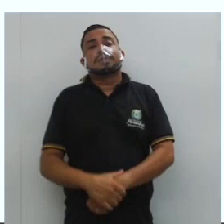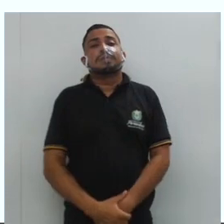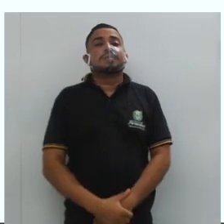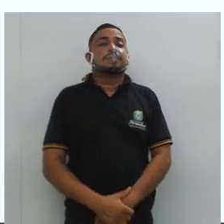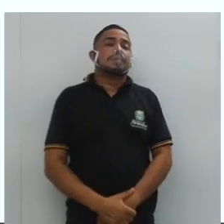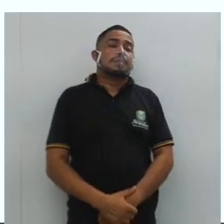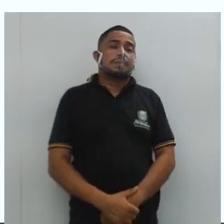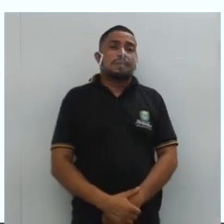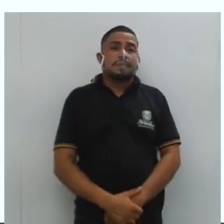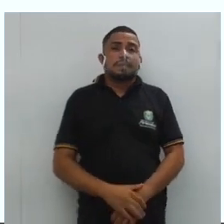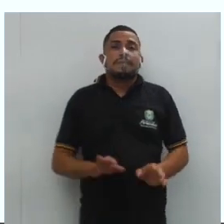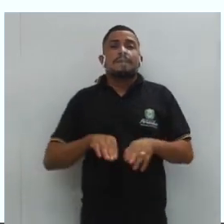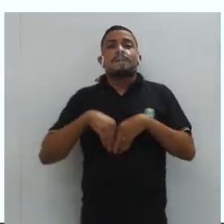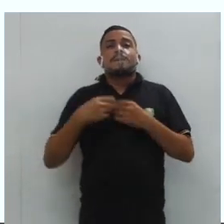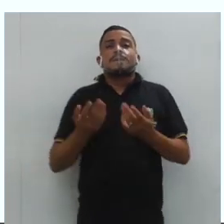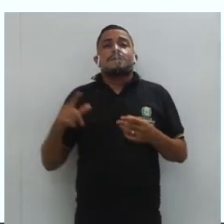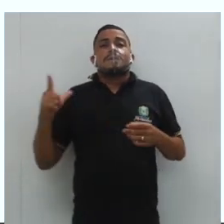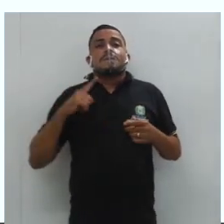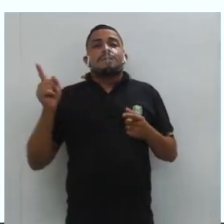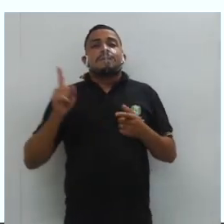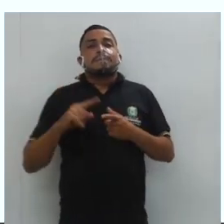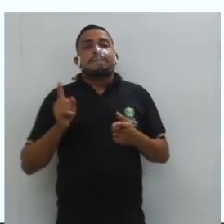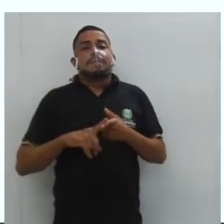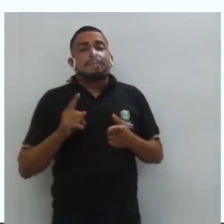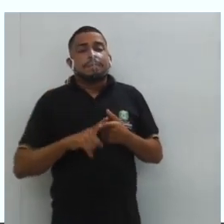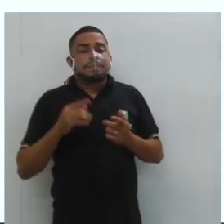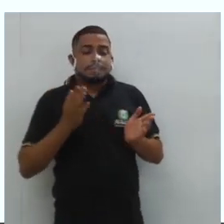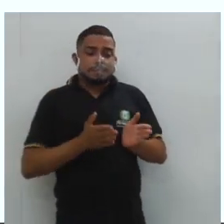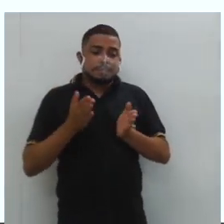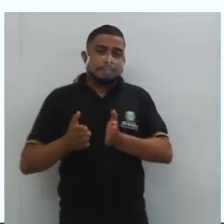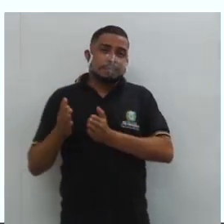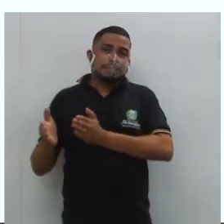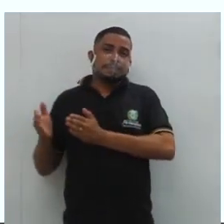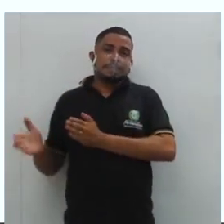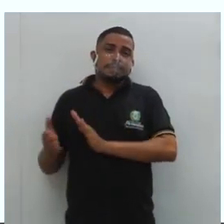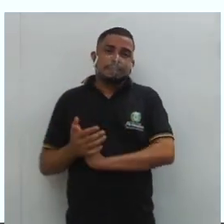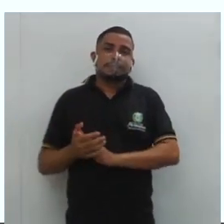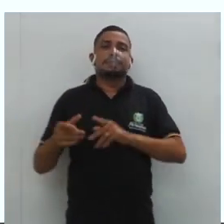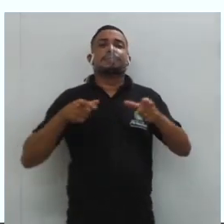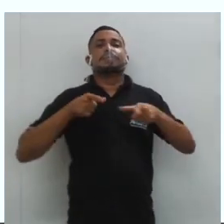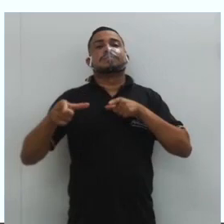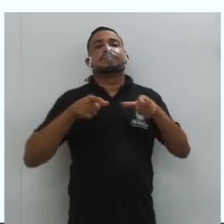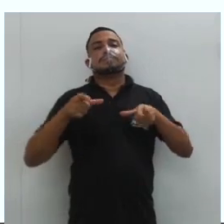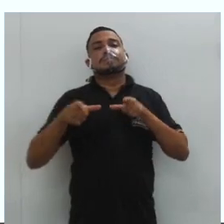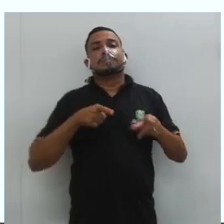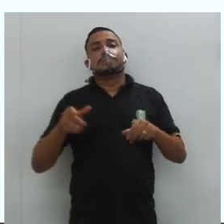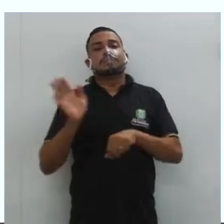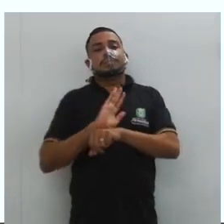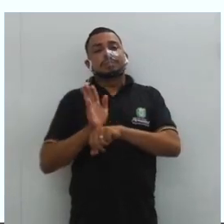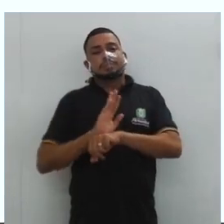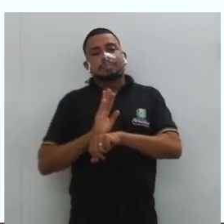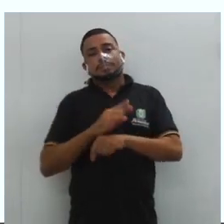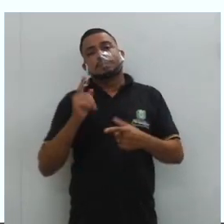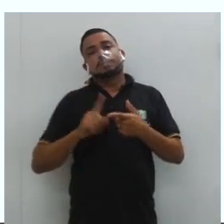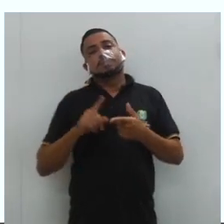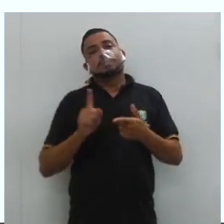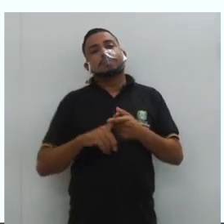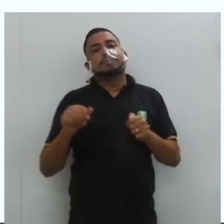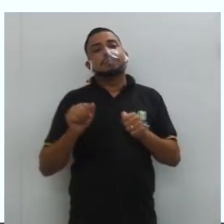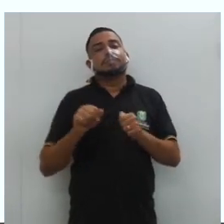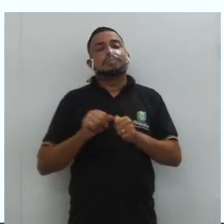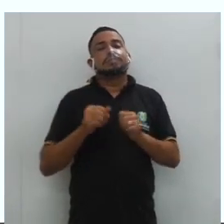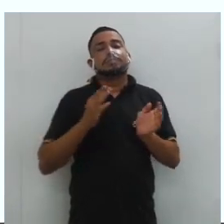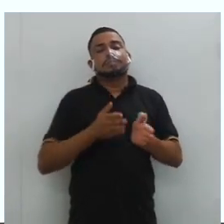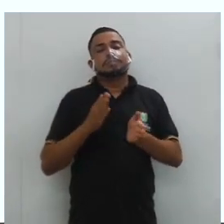clássicos do cinema. Aí a gente vai estudar um pouco também as etapas de trabalho de um filme, porque o filme também ele